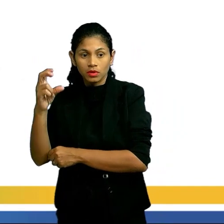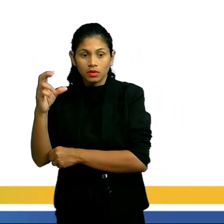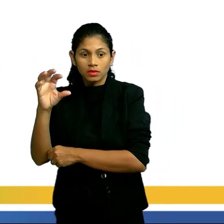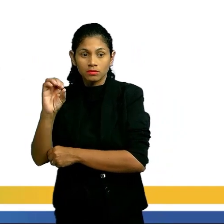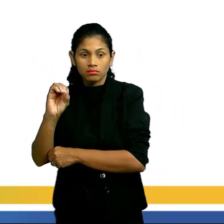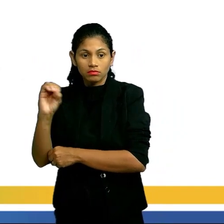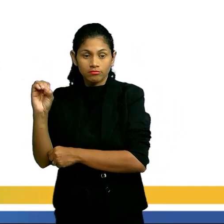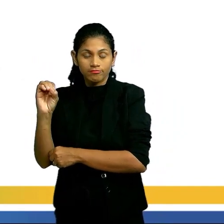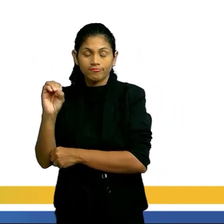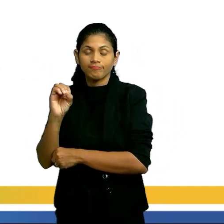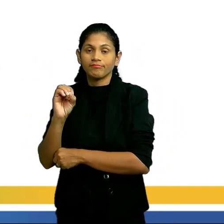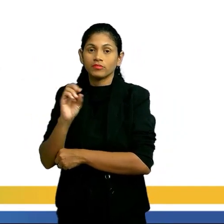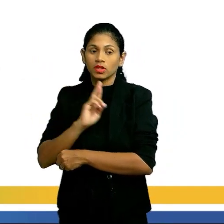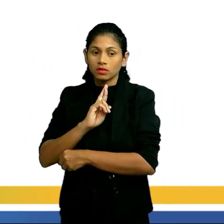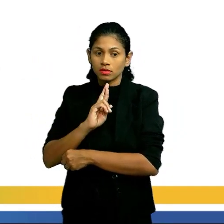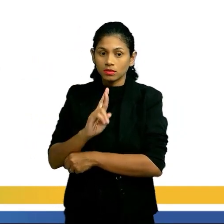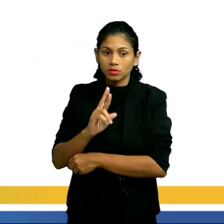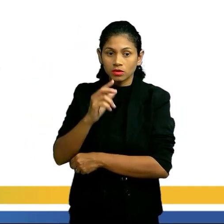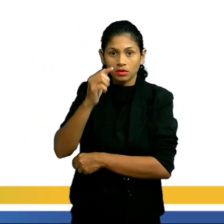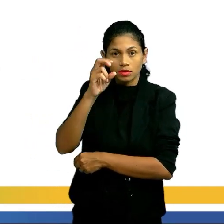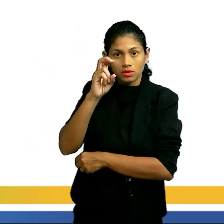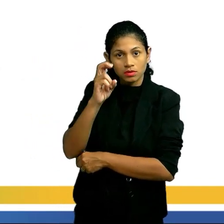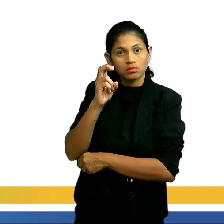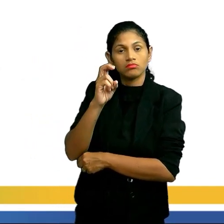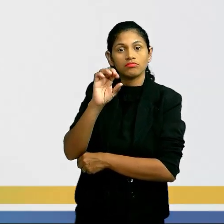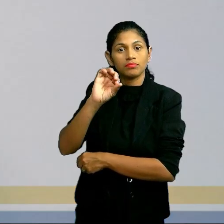alternativa correta é letra D.